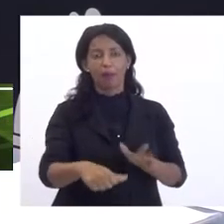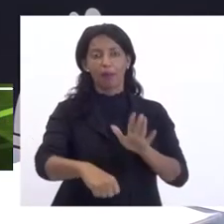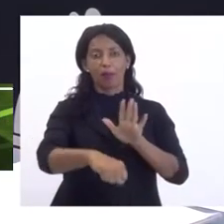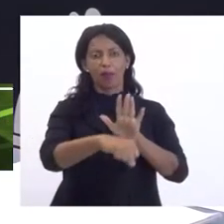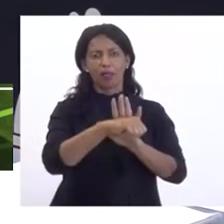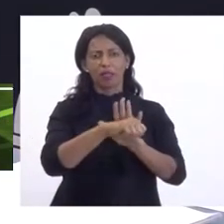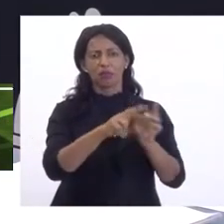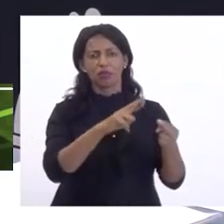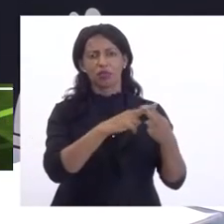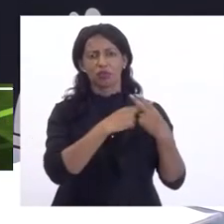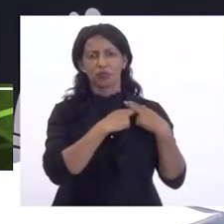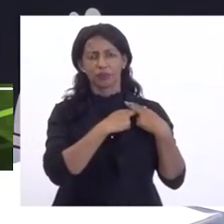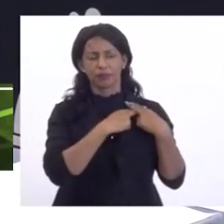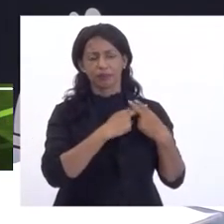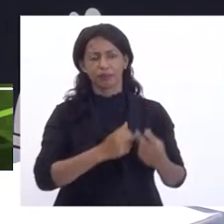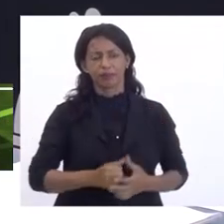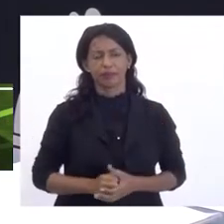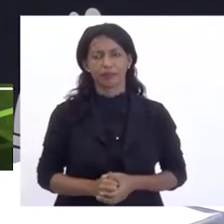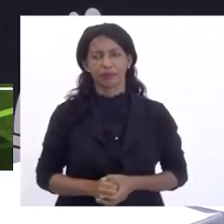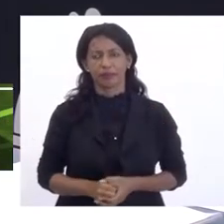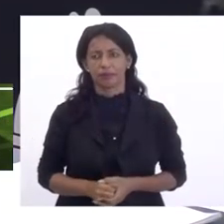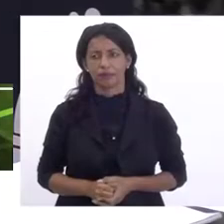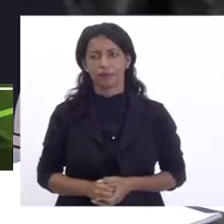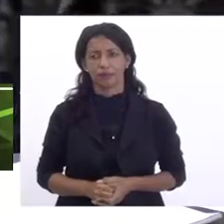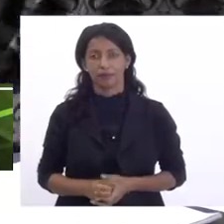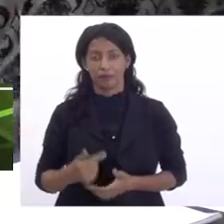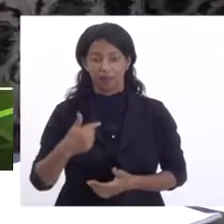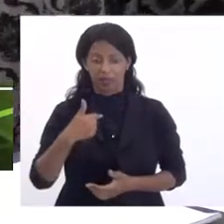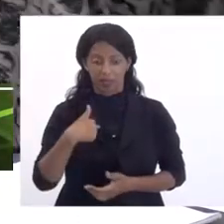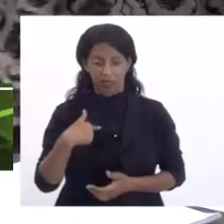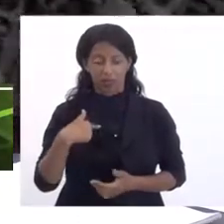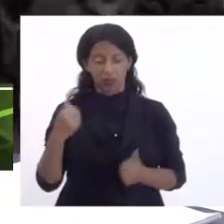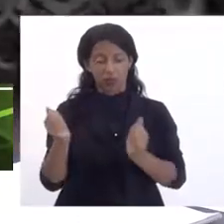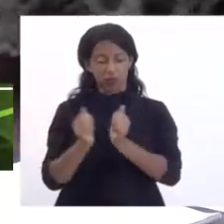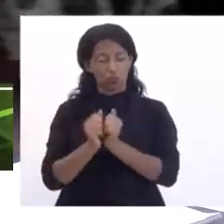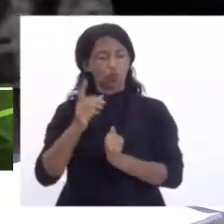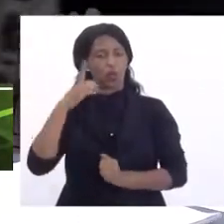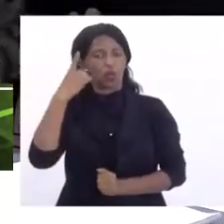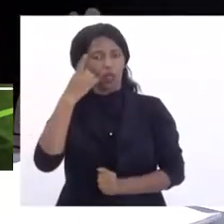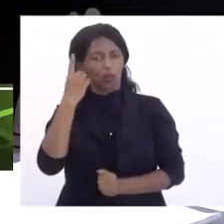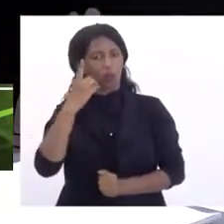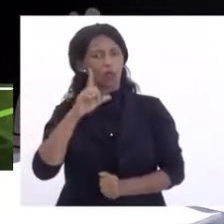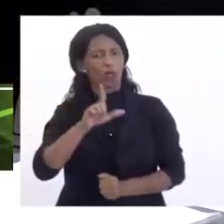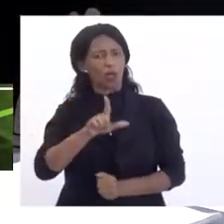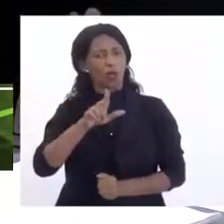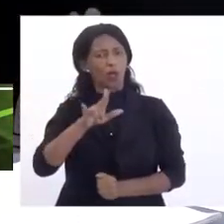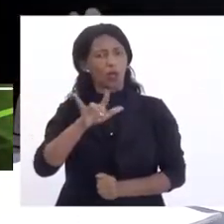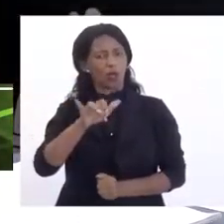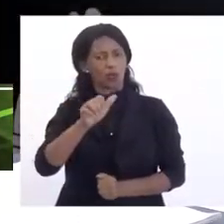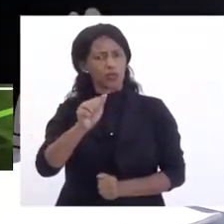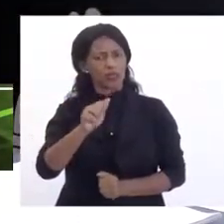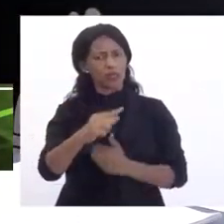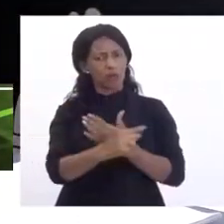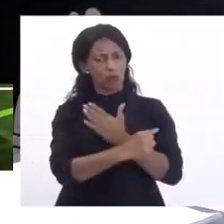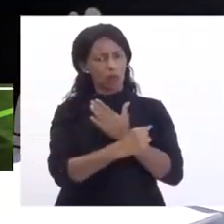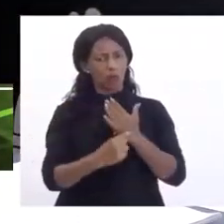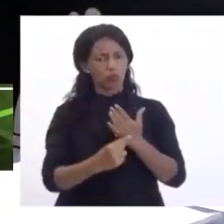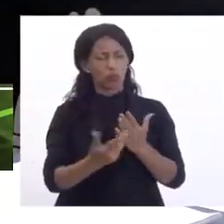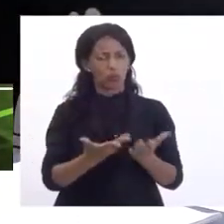de responsabilidade. E eu, com a deputada Lucinha, fomos um dos